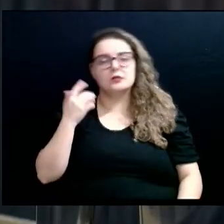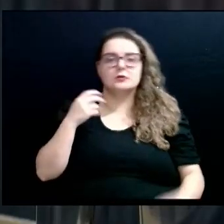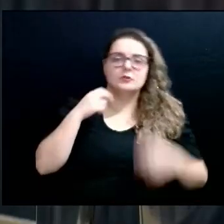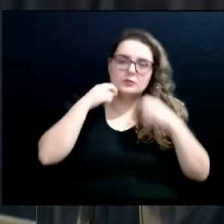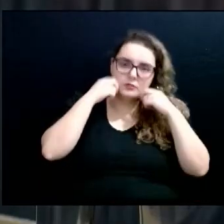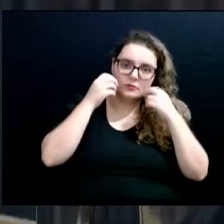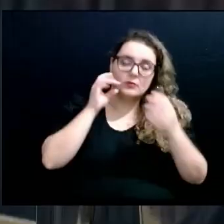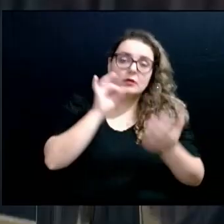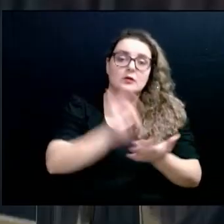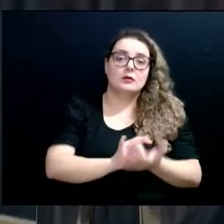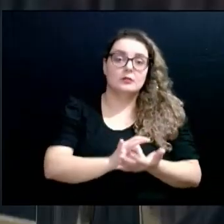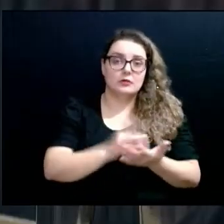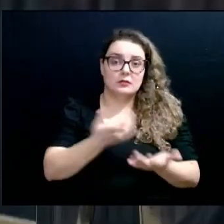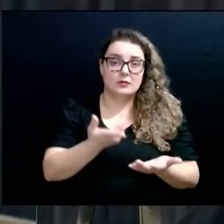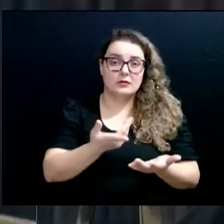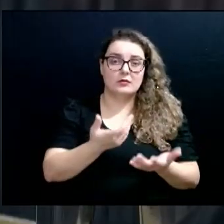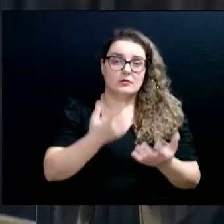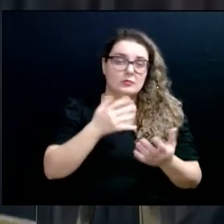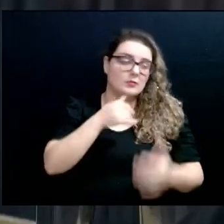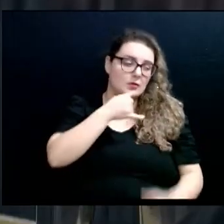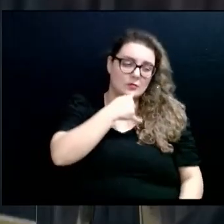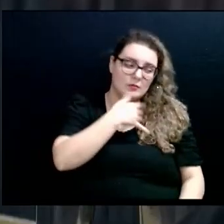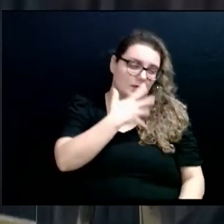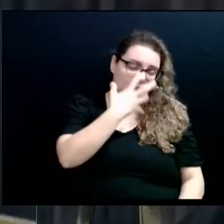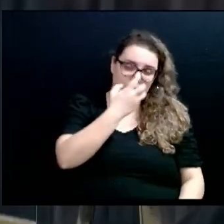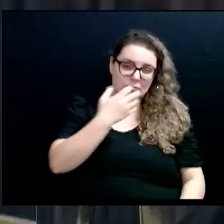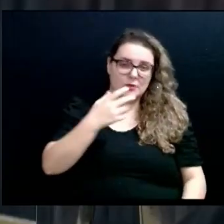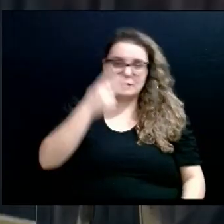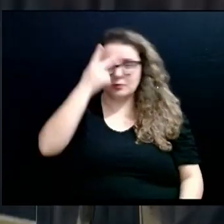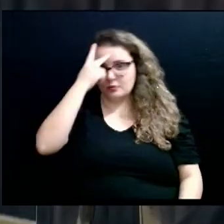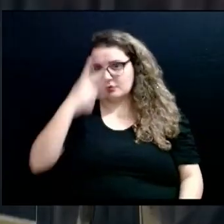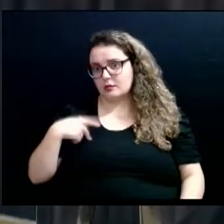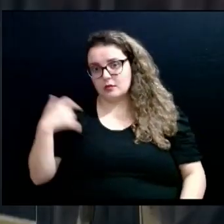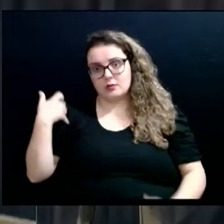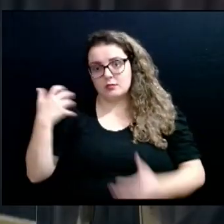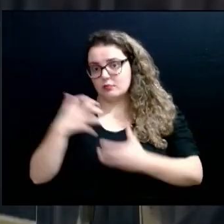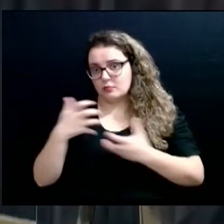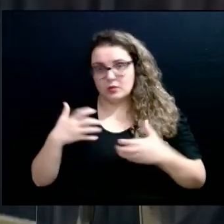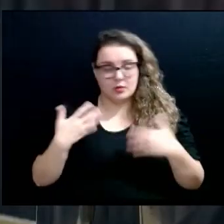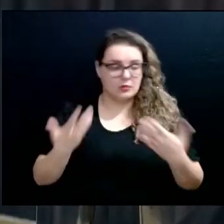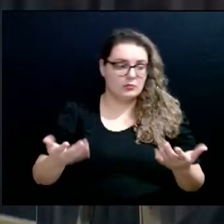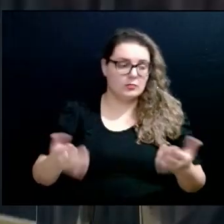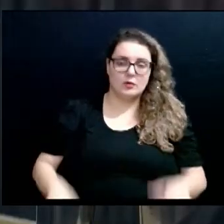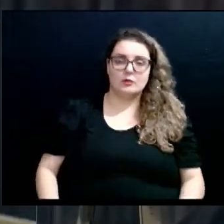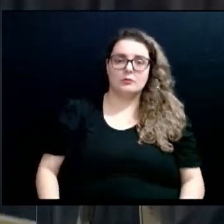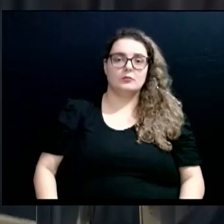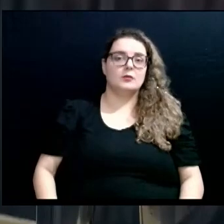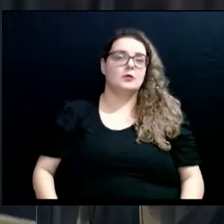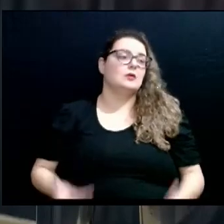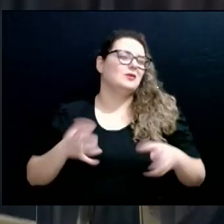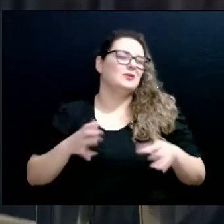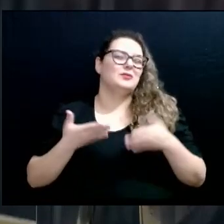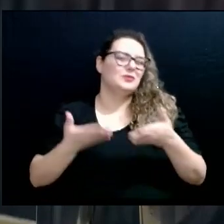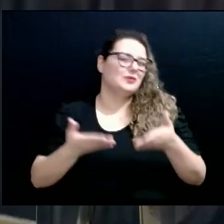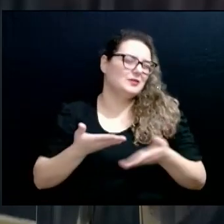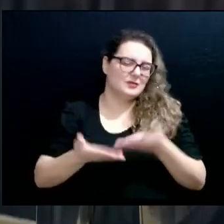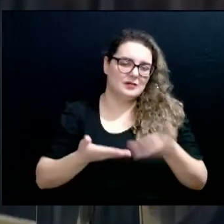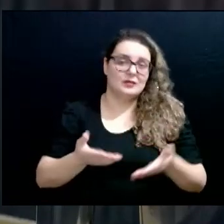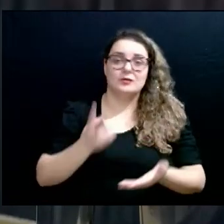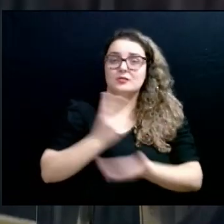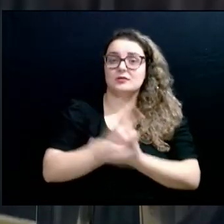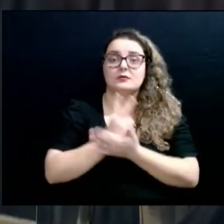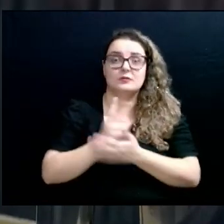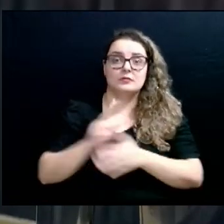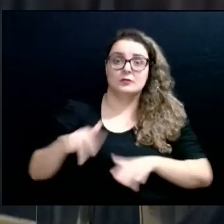uma tristeza, uma decepção com o próprio envelhecimento, ou eu não quero dar trabalho, eu sempre fui muito ativa. A gente vê muito isso,